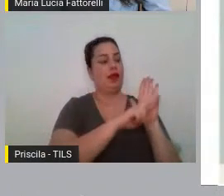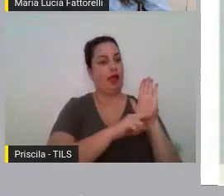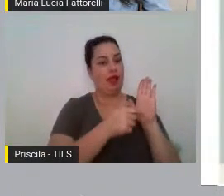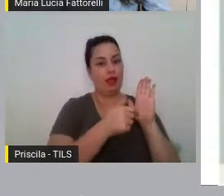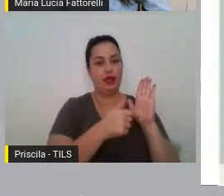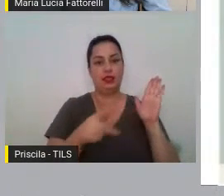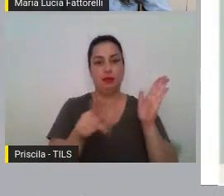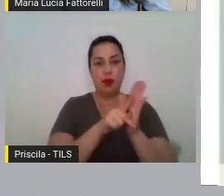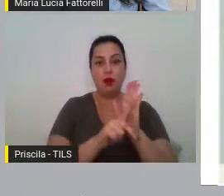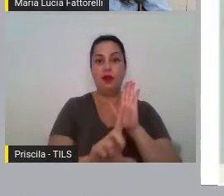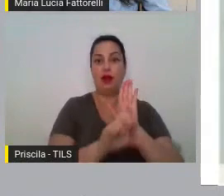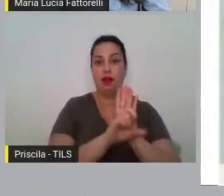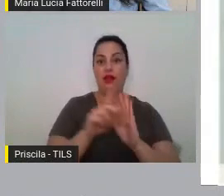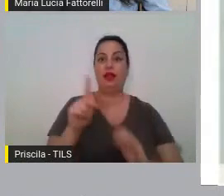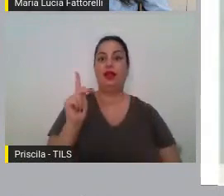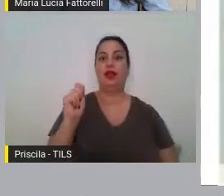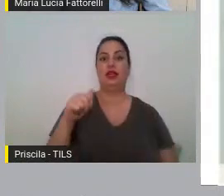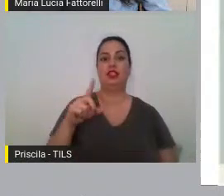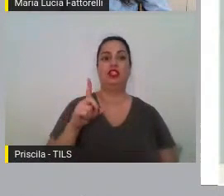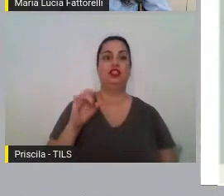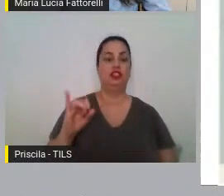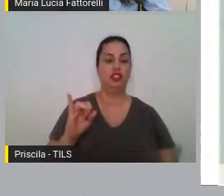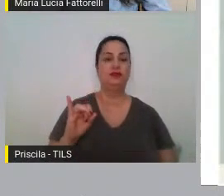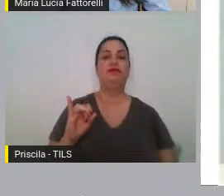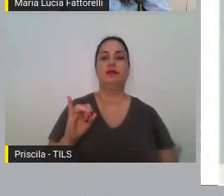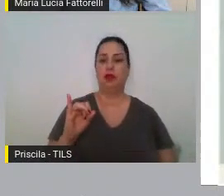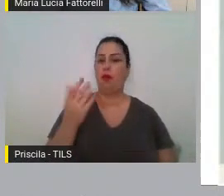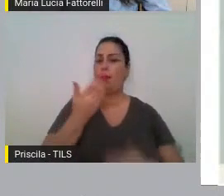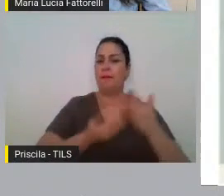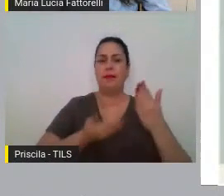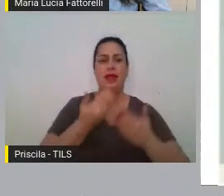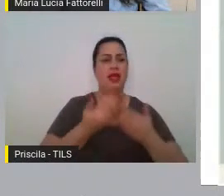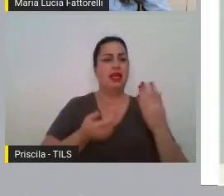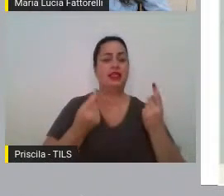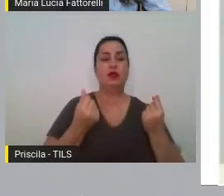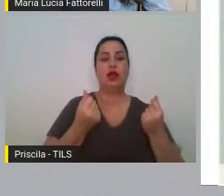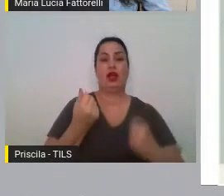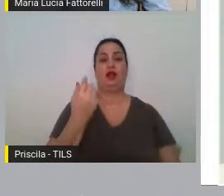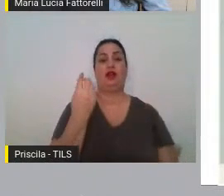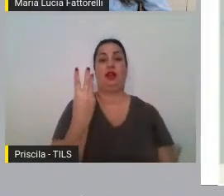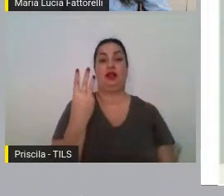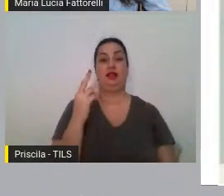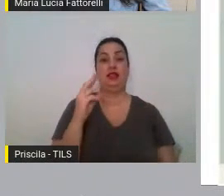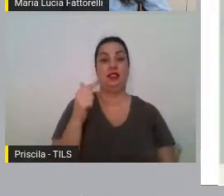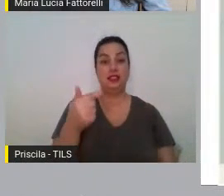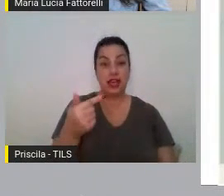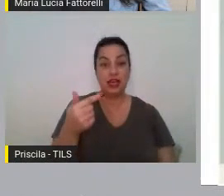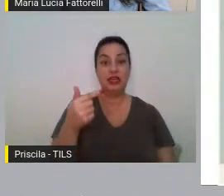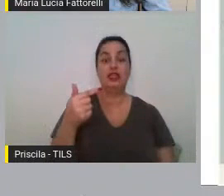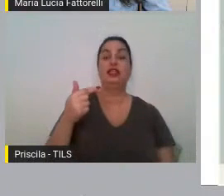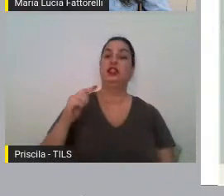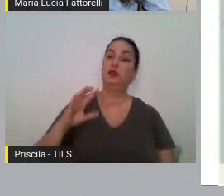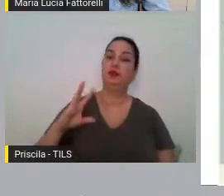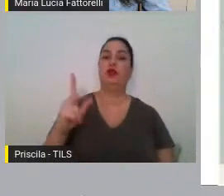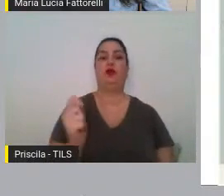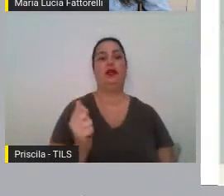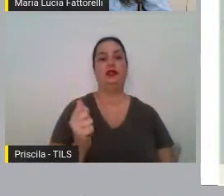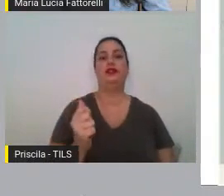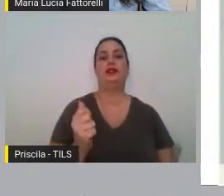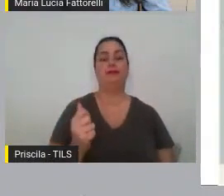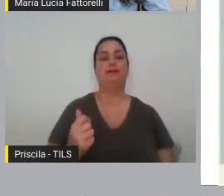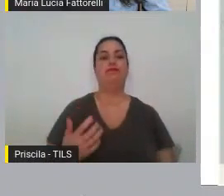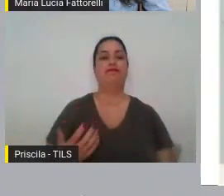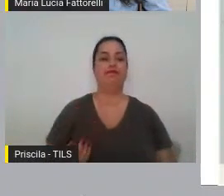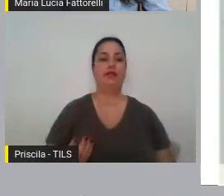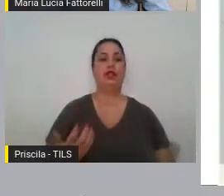de 637 bilhões. E como bem denuncia Maria Lúcia e todos os demais da Auditoria Cidadã, isto aqui, com